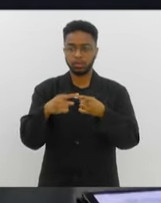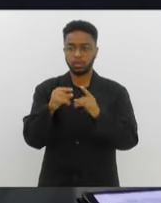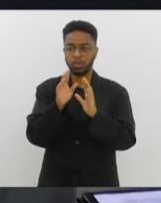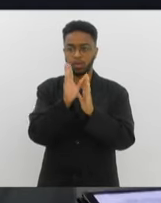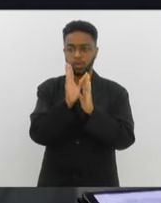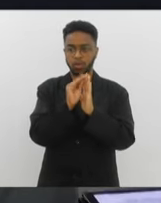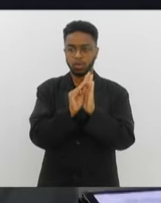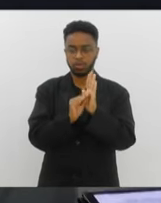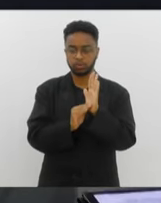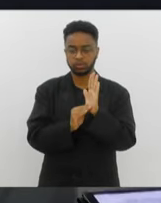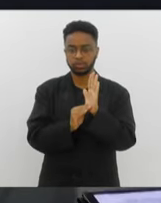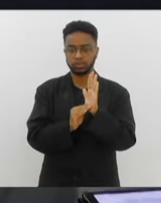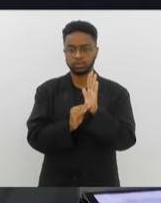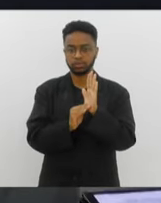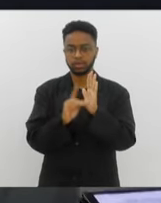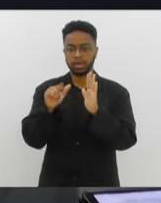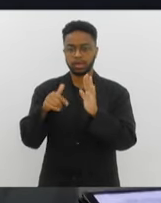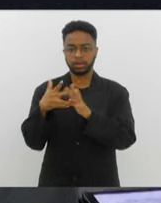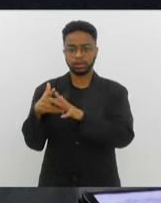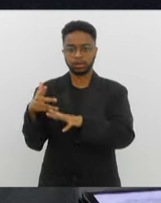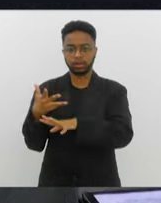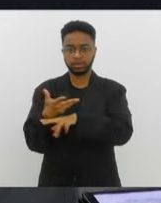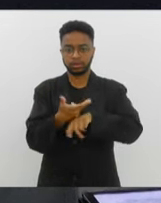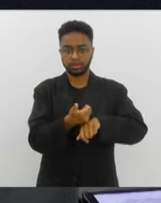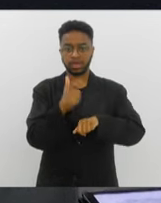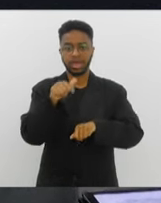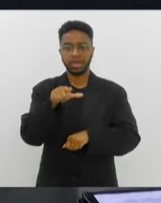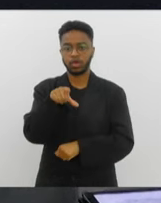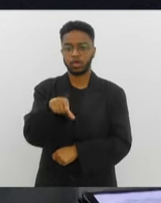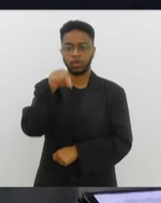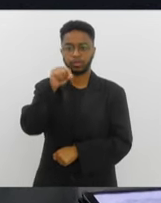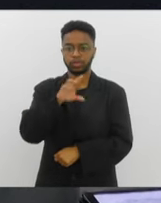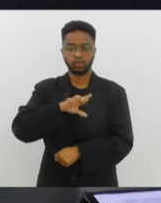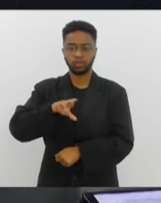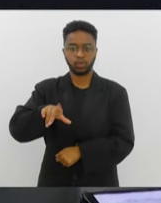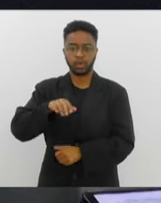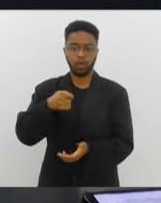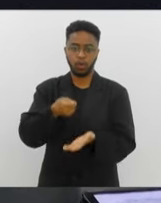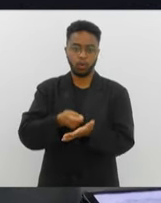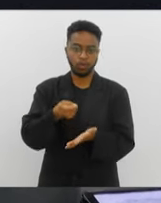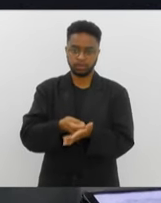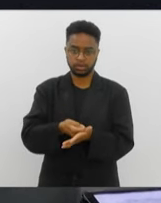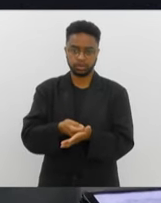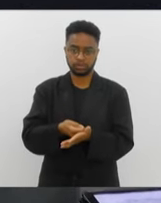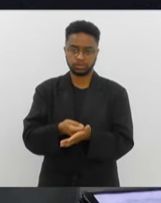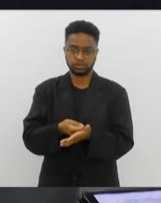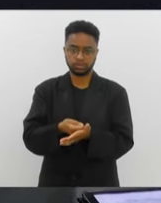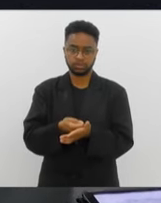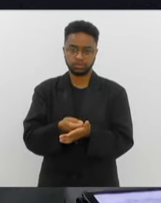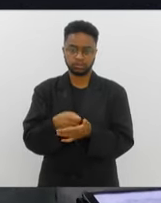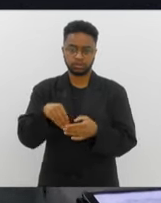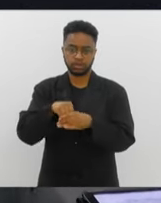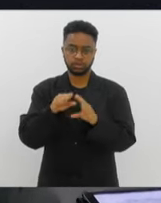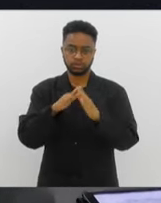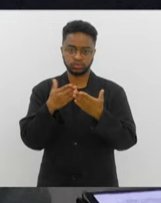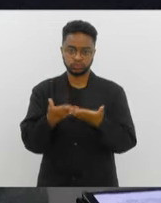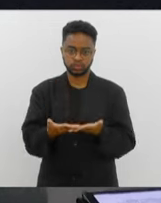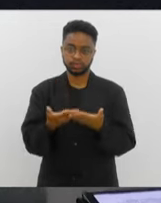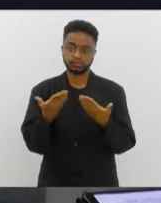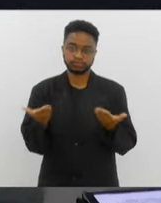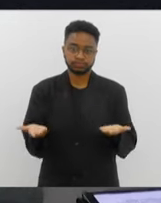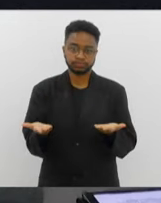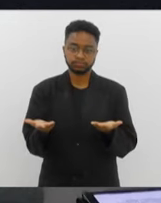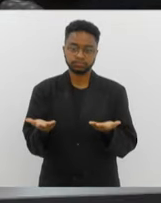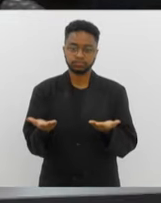conteúdo, que é transversal, é optativo. Então, não tem uma obrigatoriedade em sua aplicação na unidade de ensino. Então, não